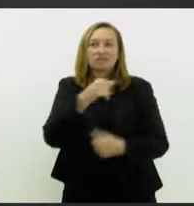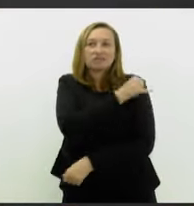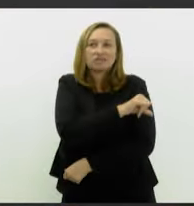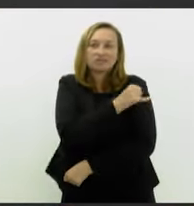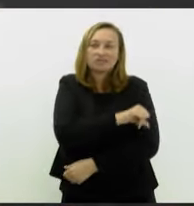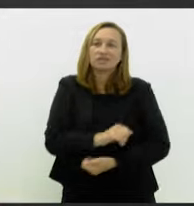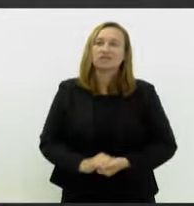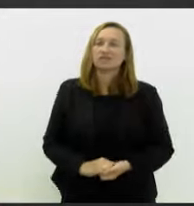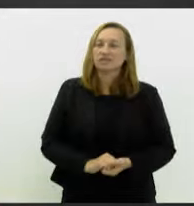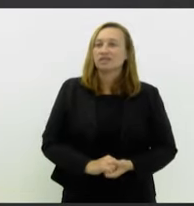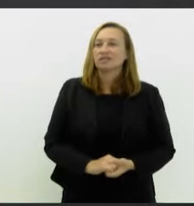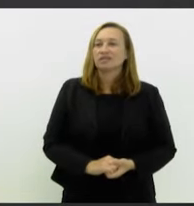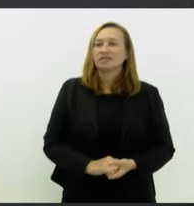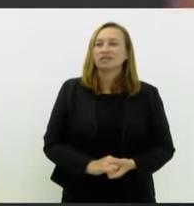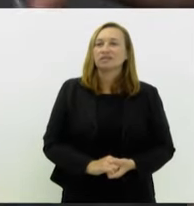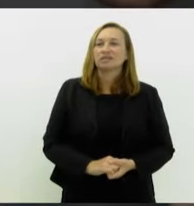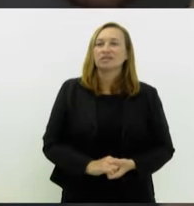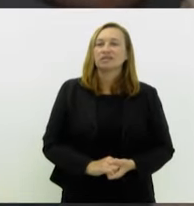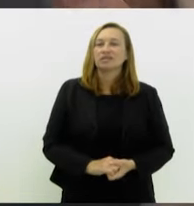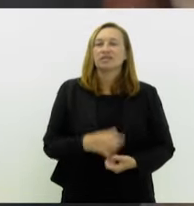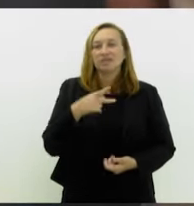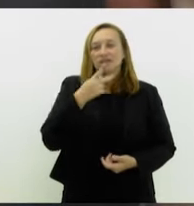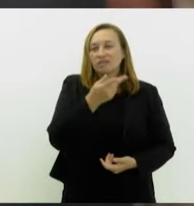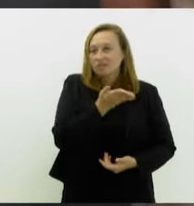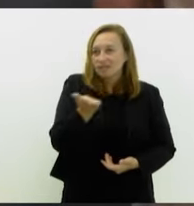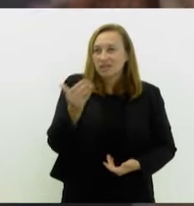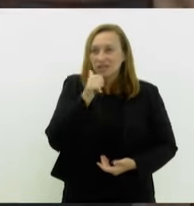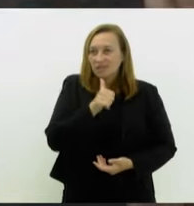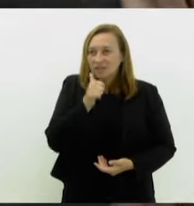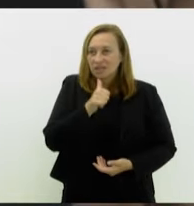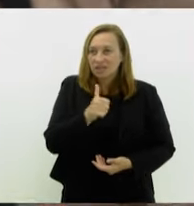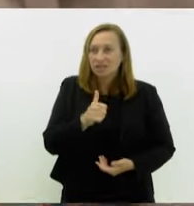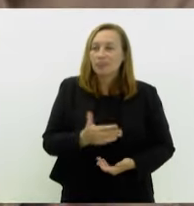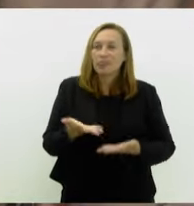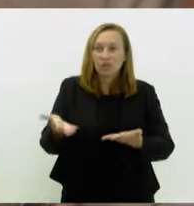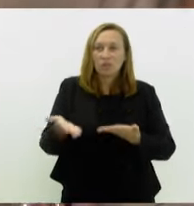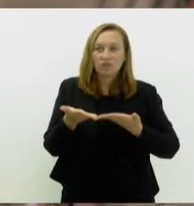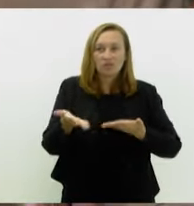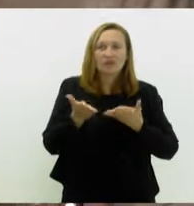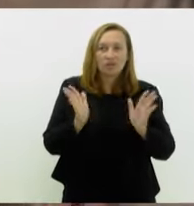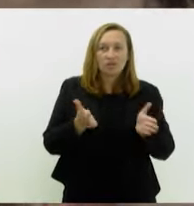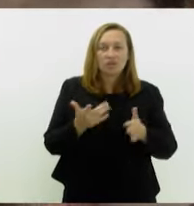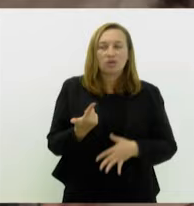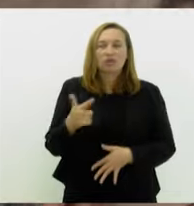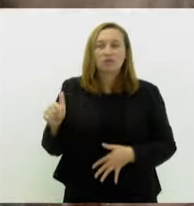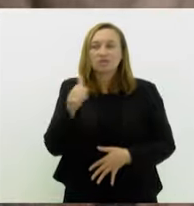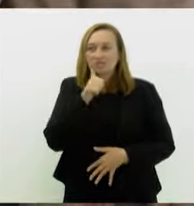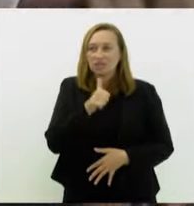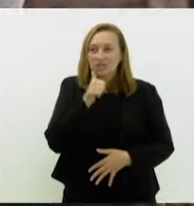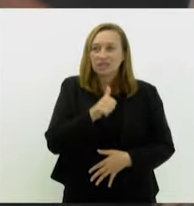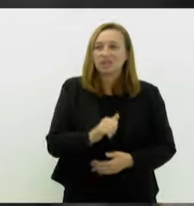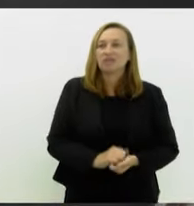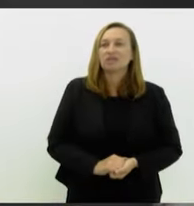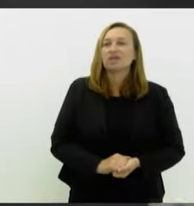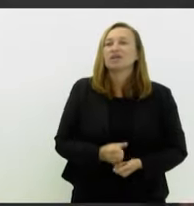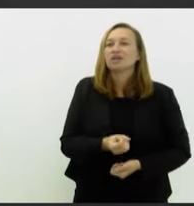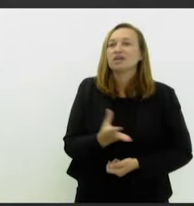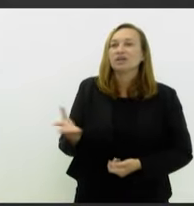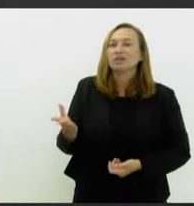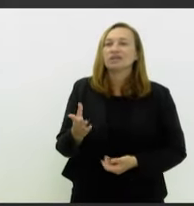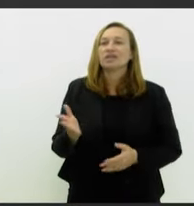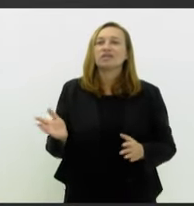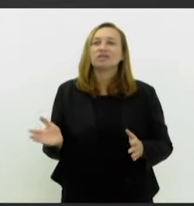Janeiro e dizer para vocês meninas já vou chamar vocês agora enquanto elas vão se